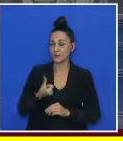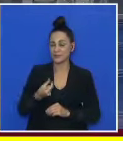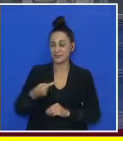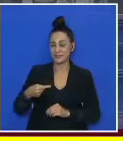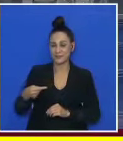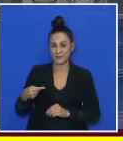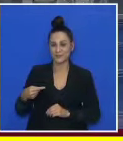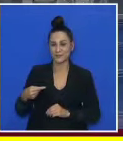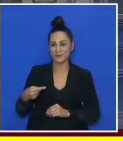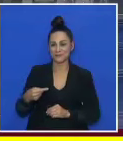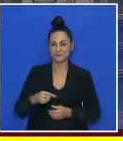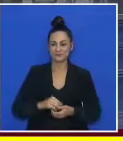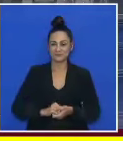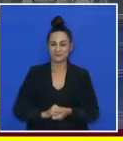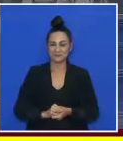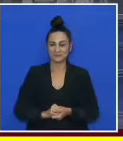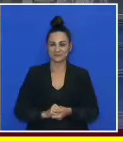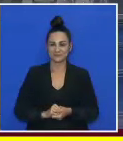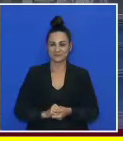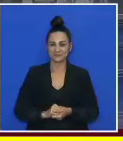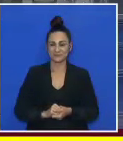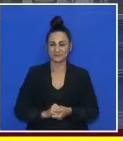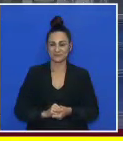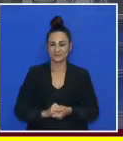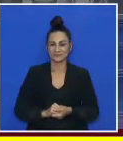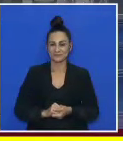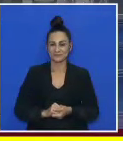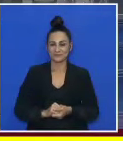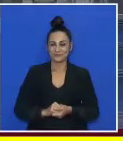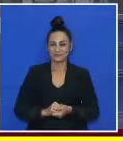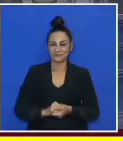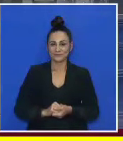61. Vermelha, 61.